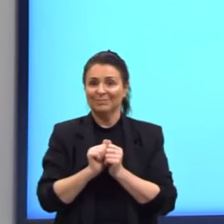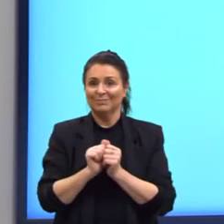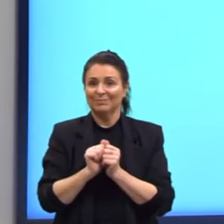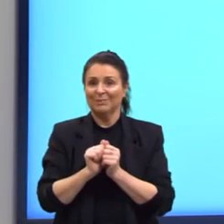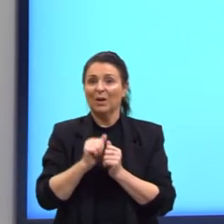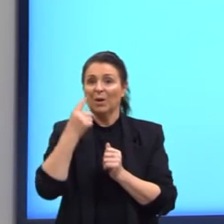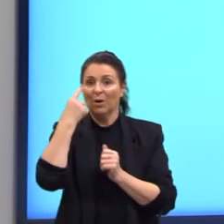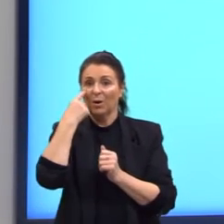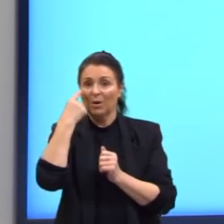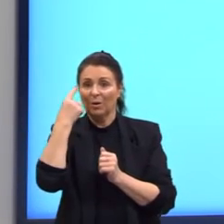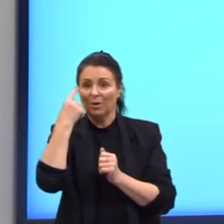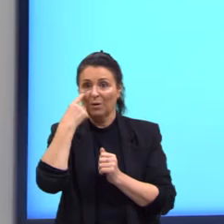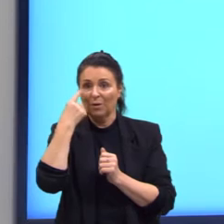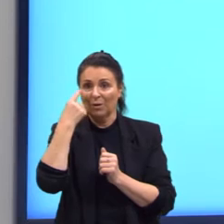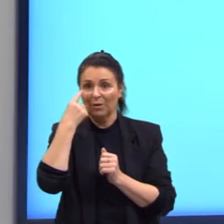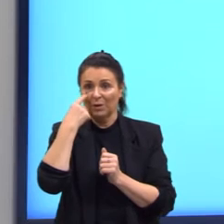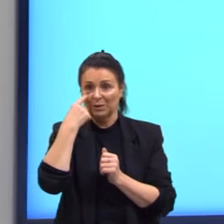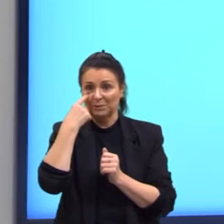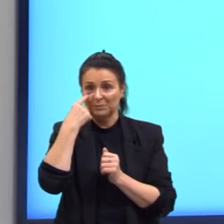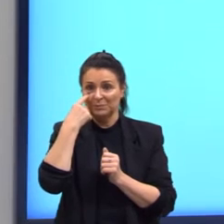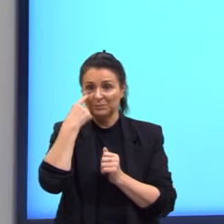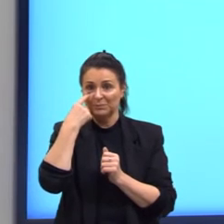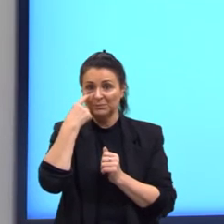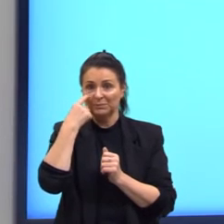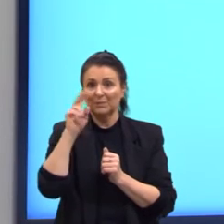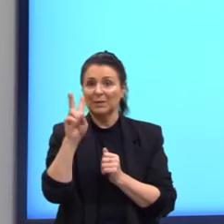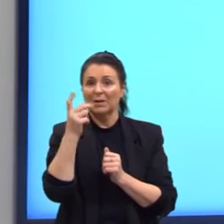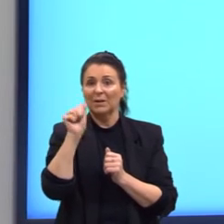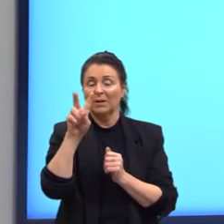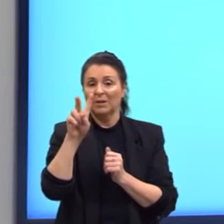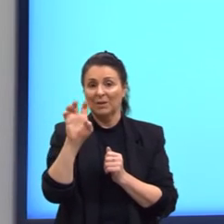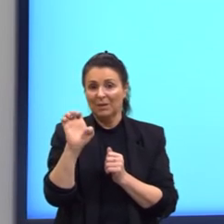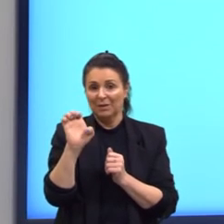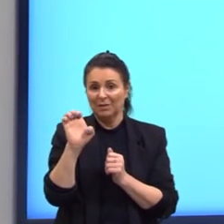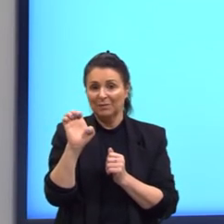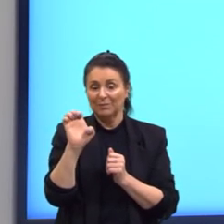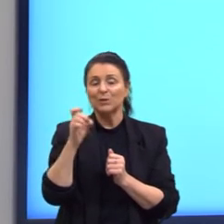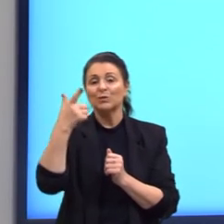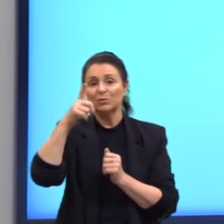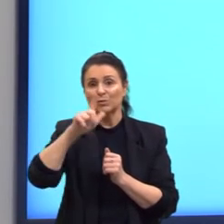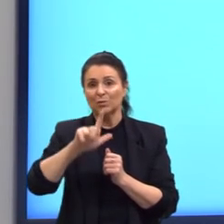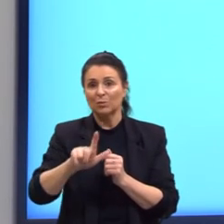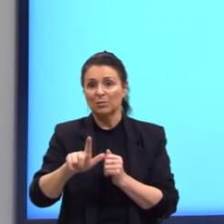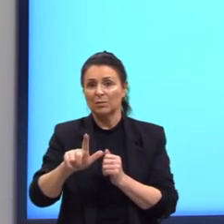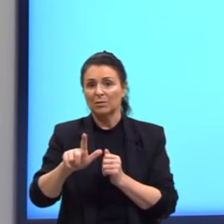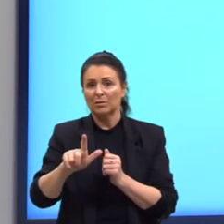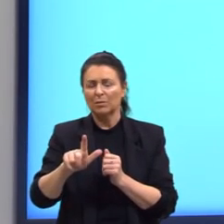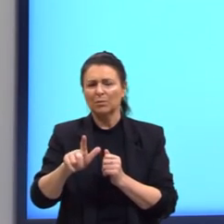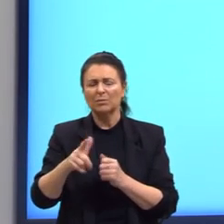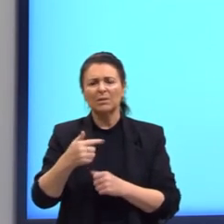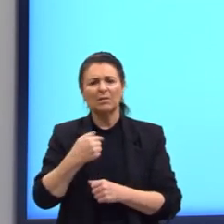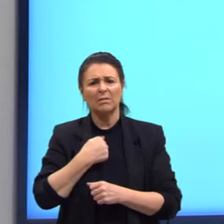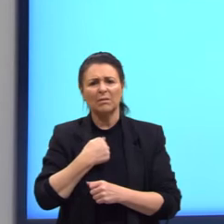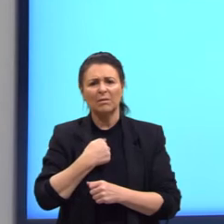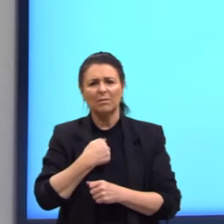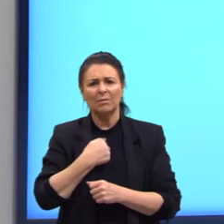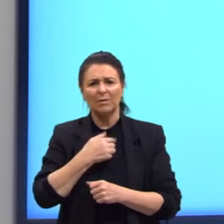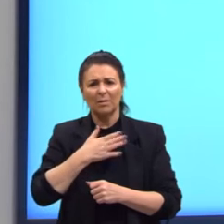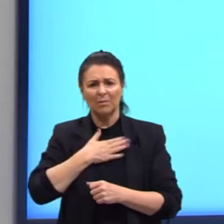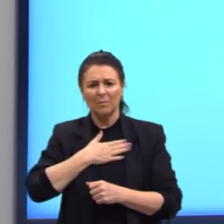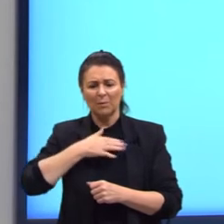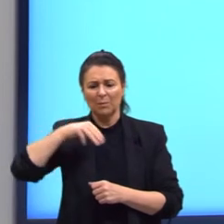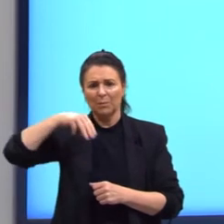entre "Como Se existisse um ai aqui raça Clapton my hands como é que você caiu Márcia Olá o maior